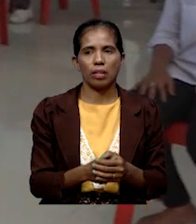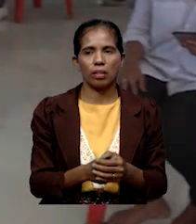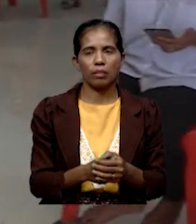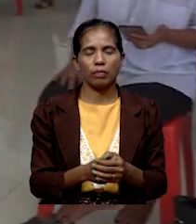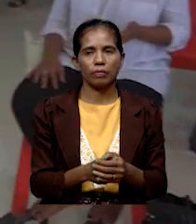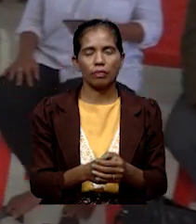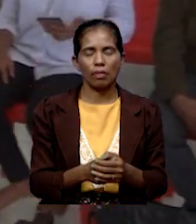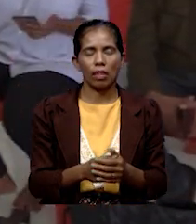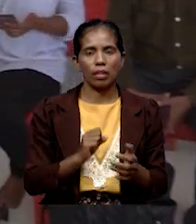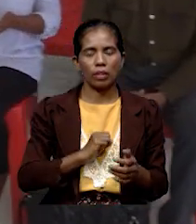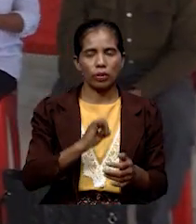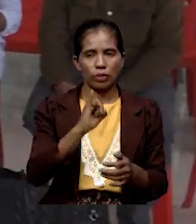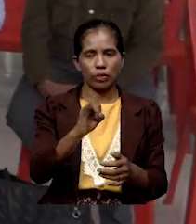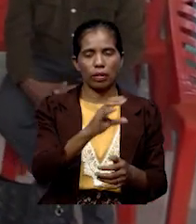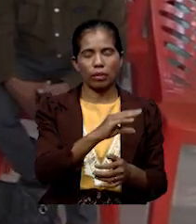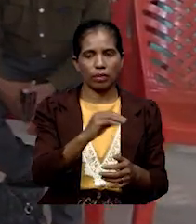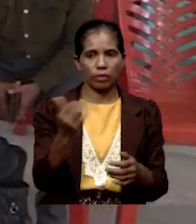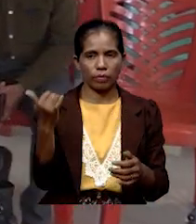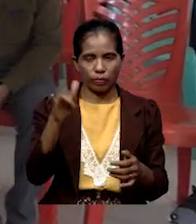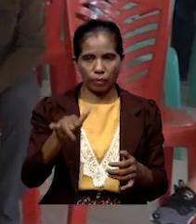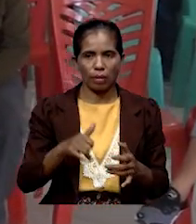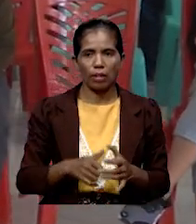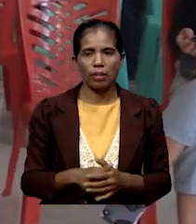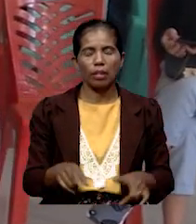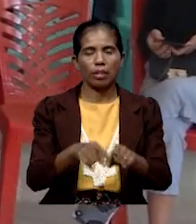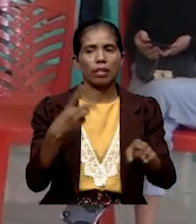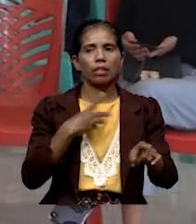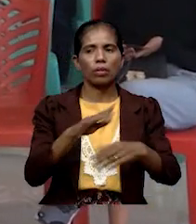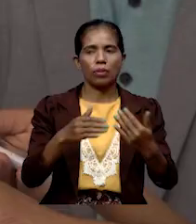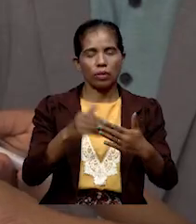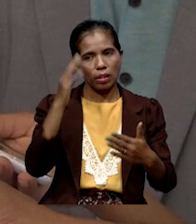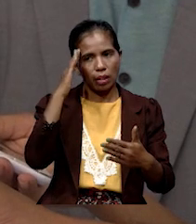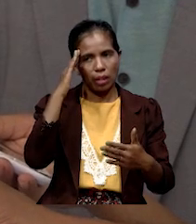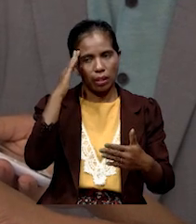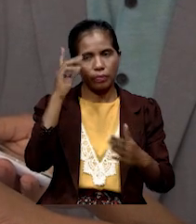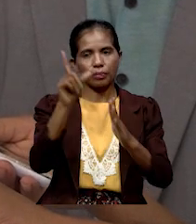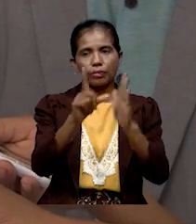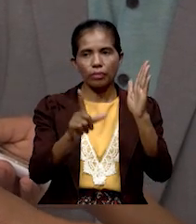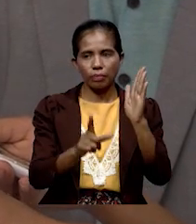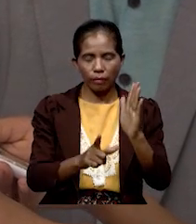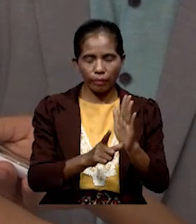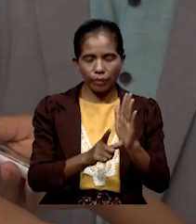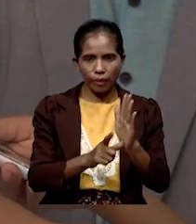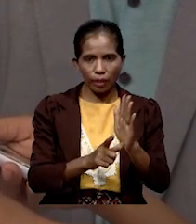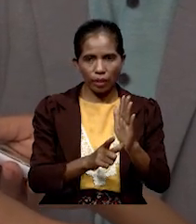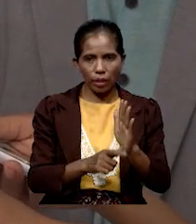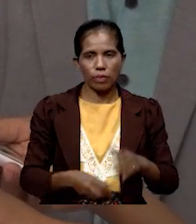Kotek, Suai Vila, Foinlarashne. Nessa situação, até nem cada lei reforma com a